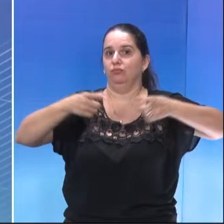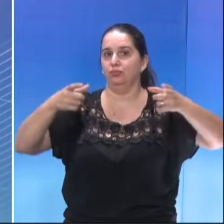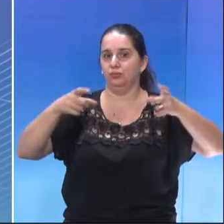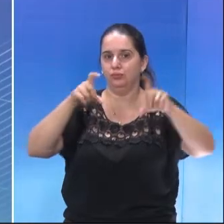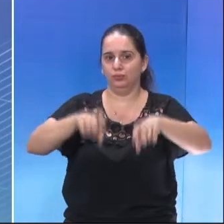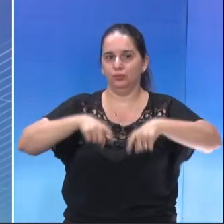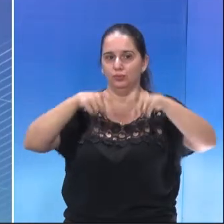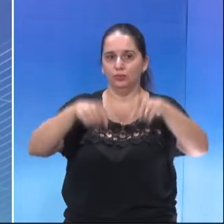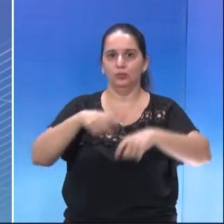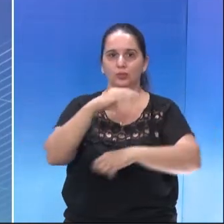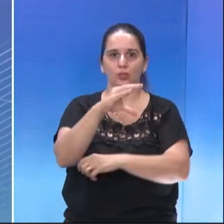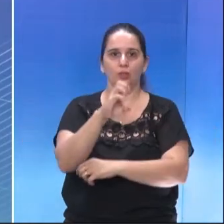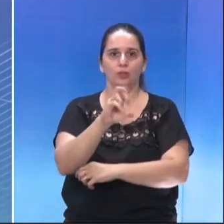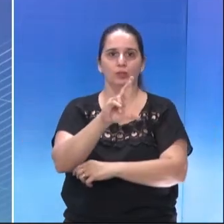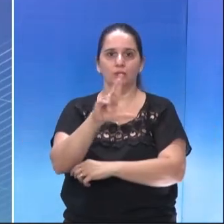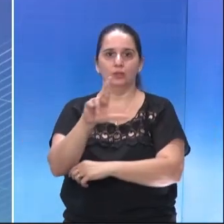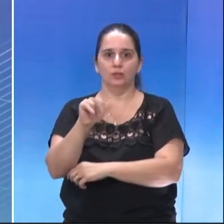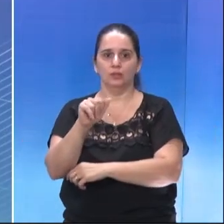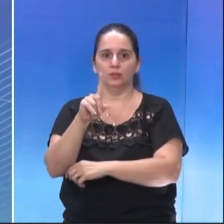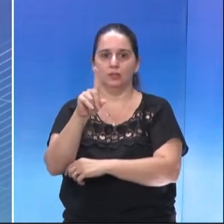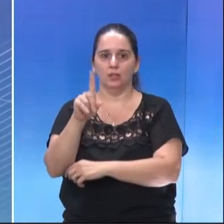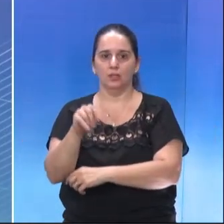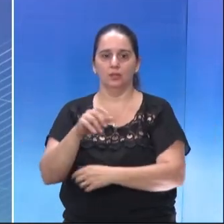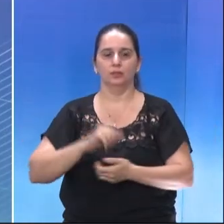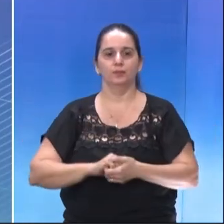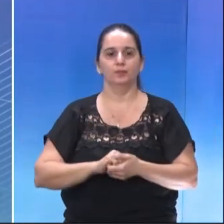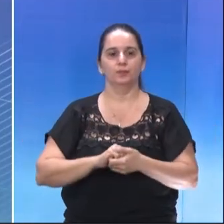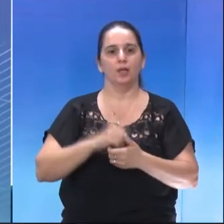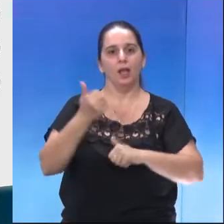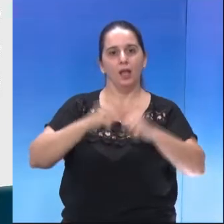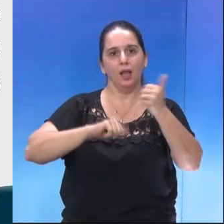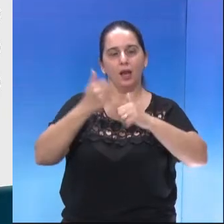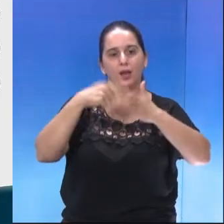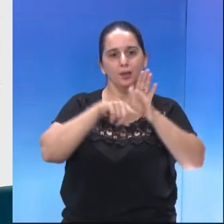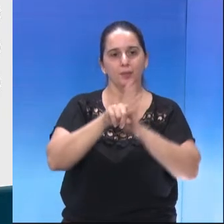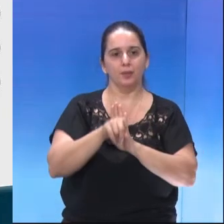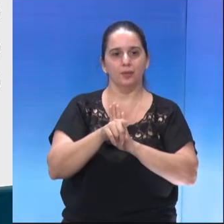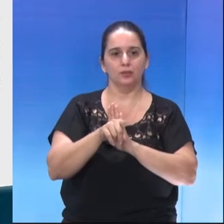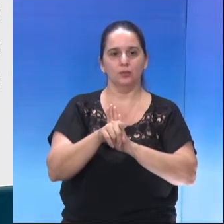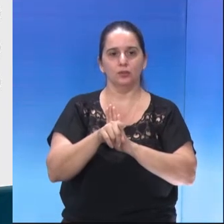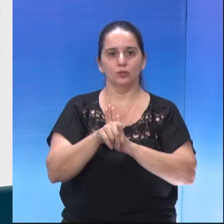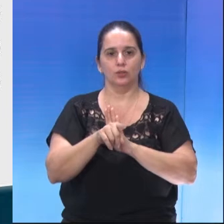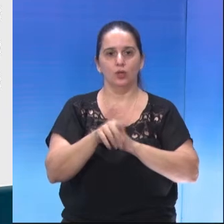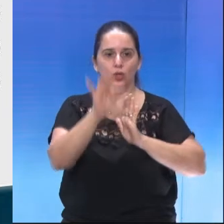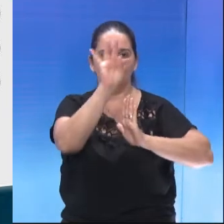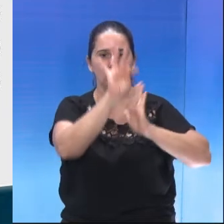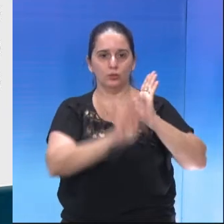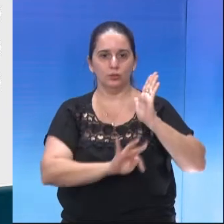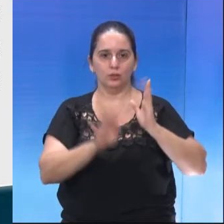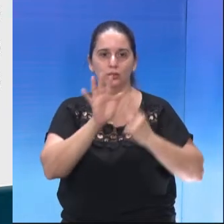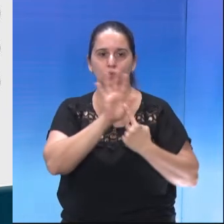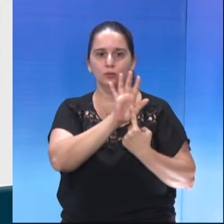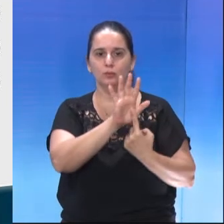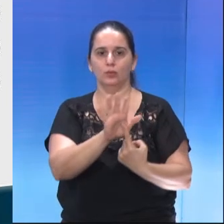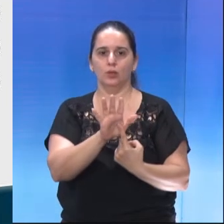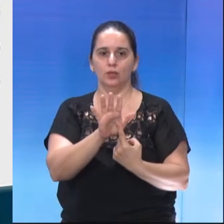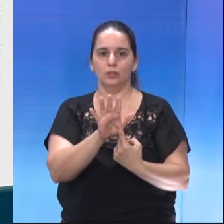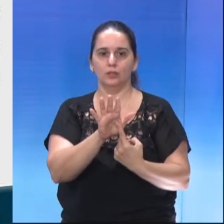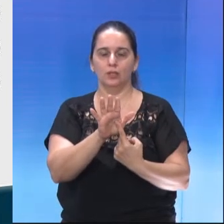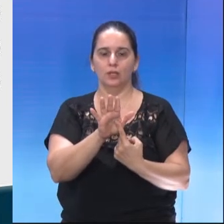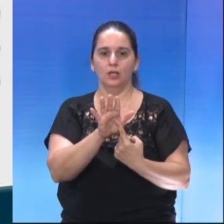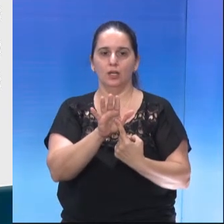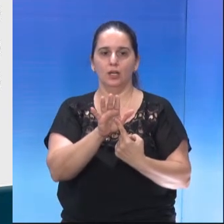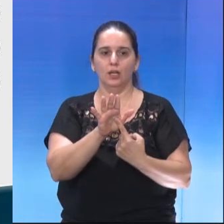Ok, pessoal? Então, basicamente, a análise da questão é o seguinte: o trecho destaca elementos típicos